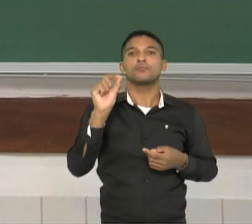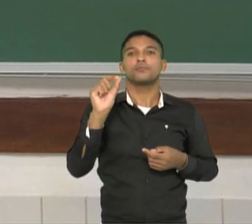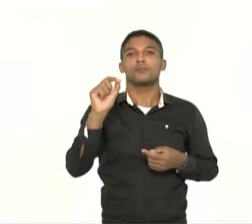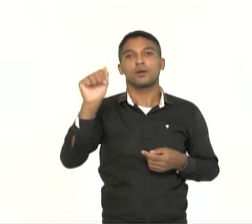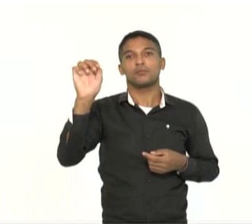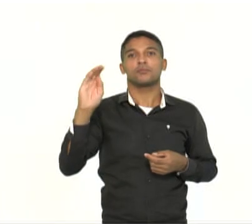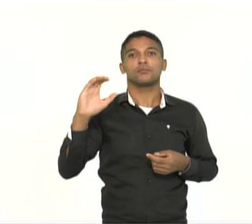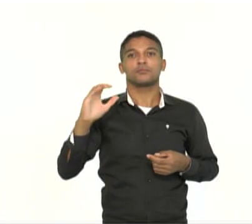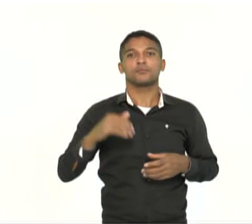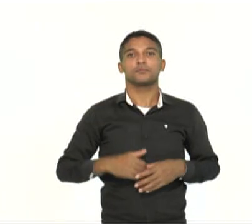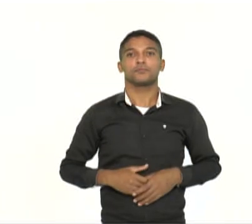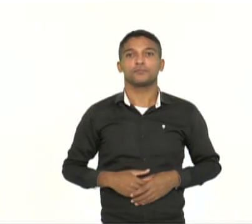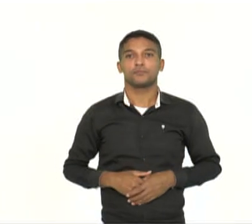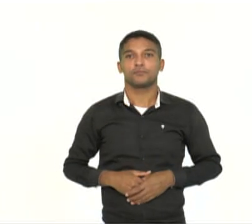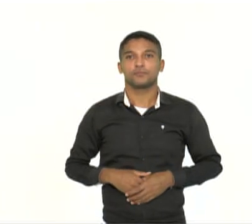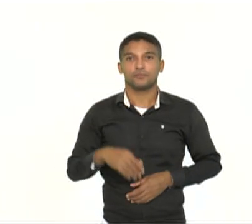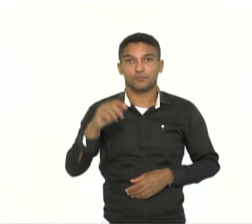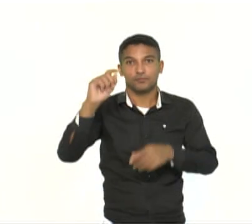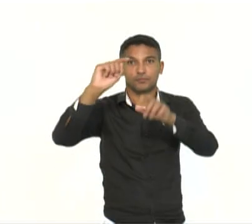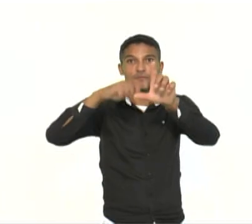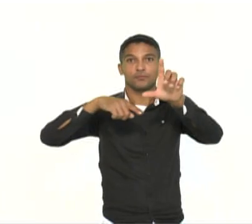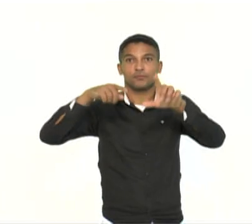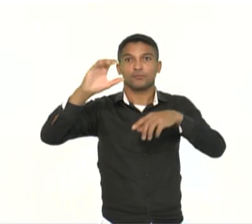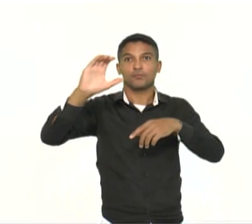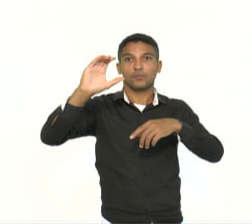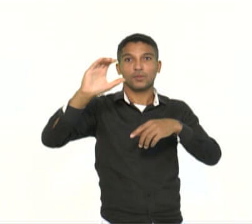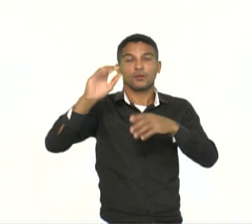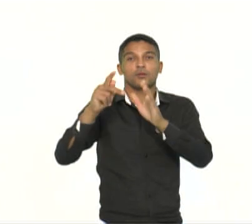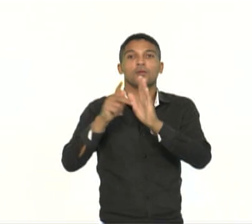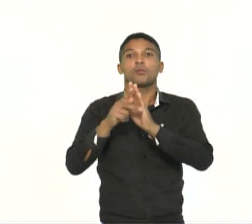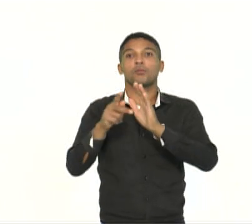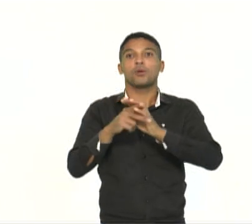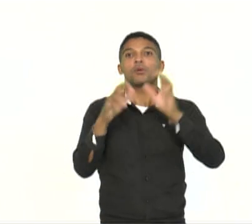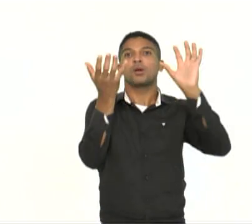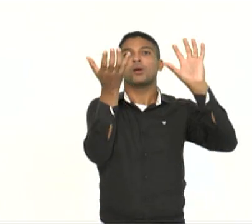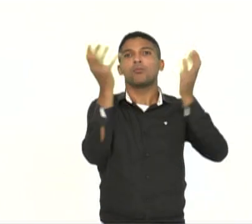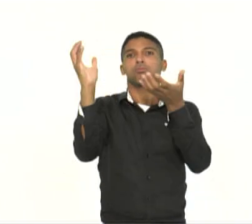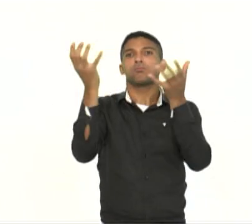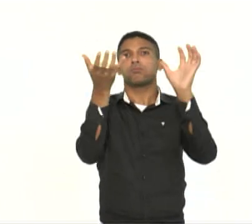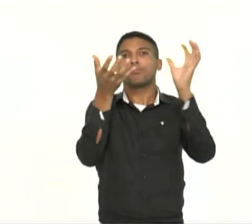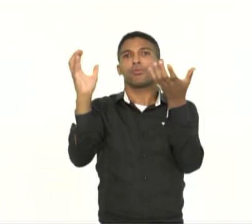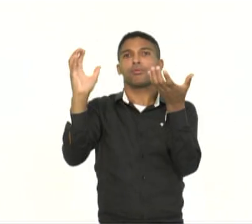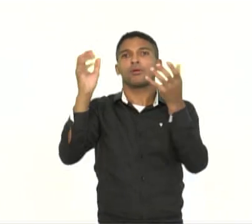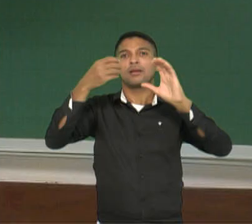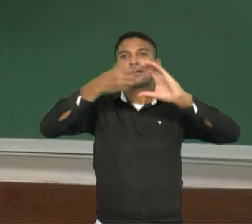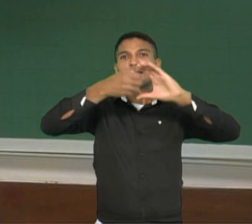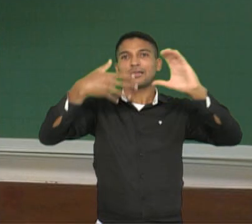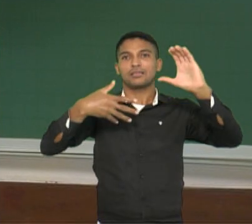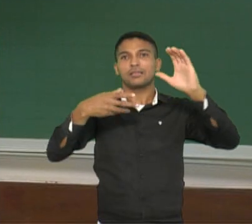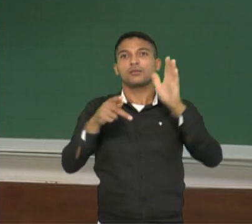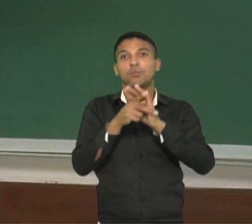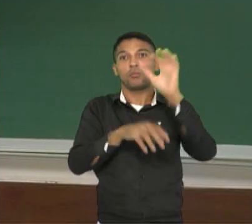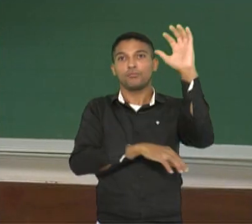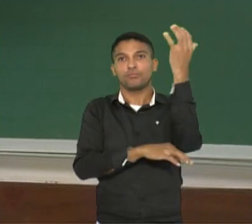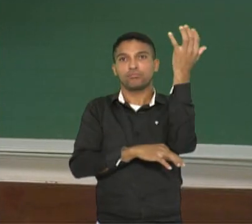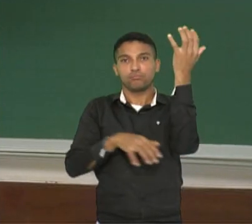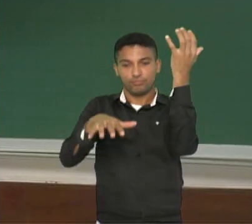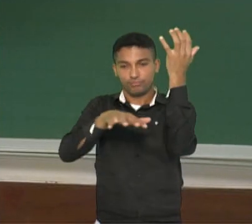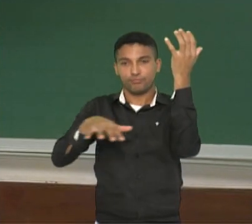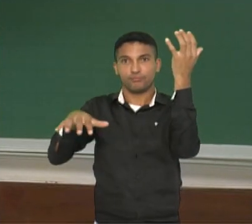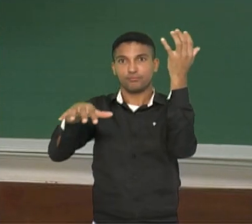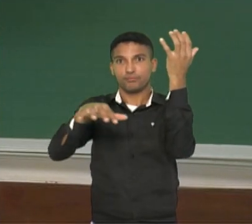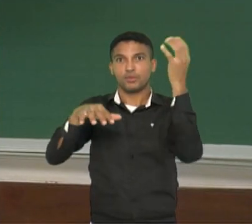na tela para você a resposta, letra C, domínio morfoclimático dos mares de morros. Esse é o domínio morfoclimático que